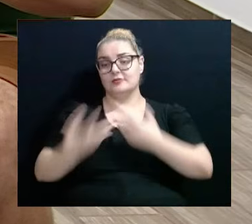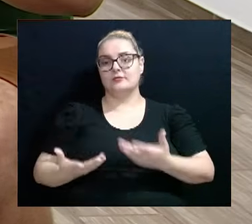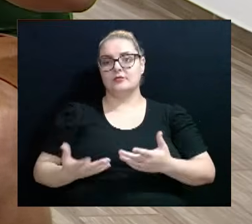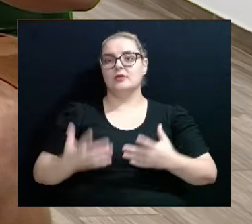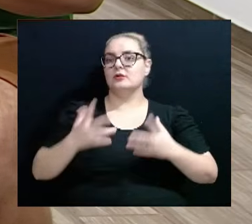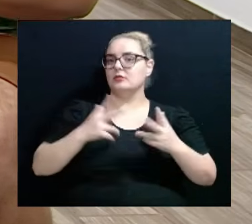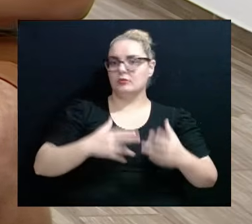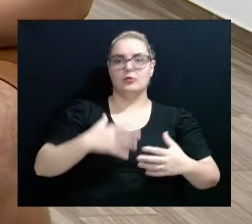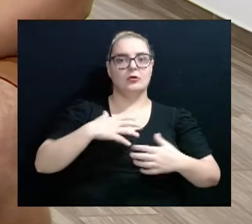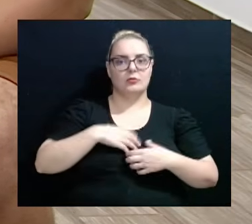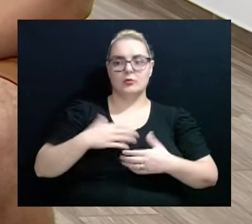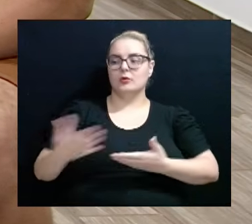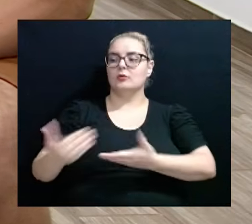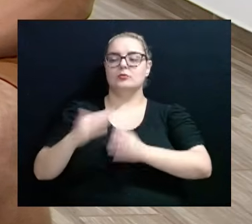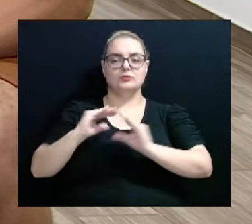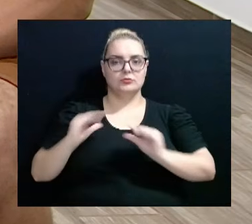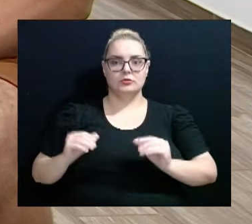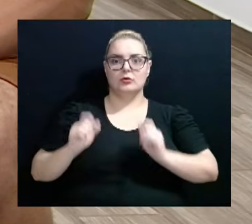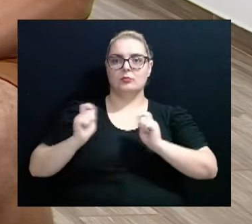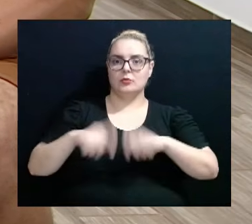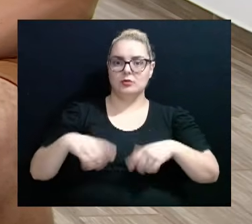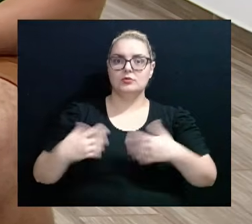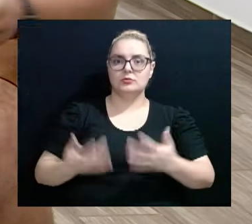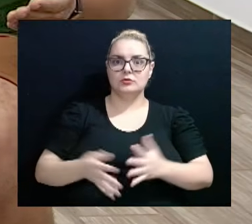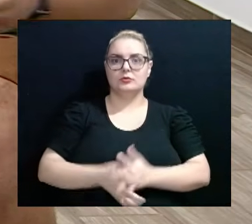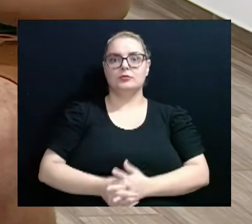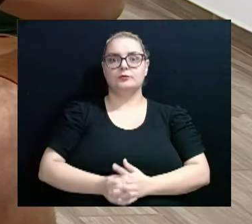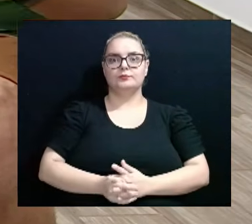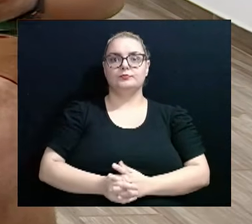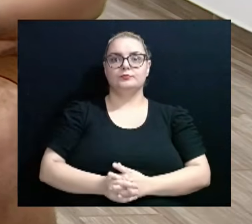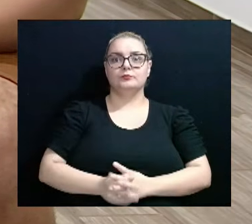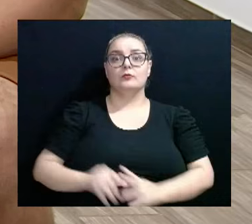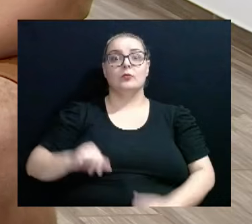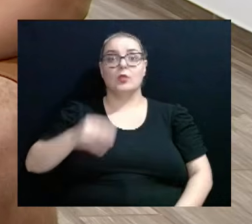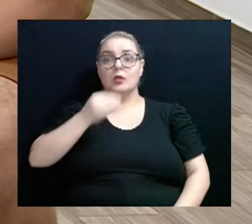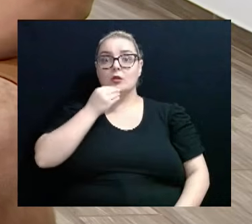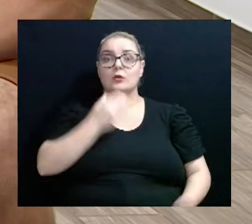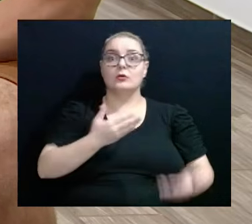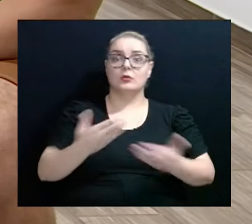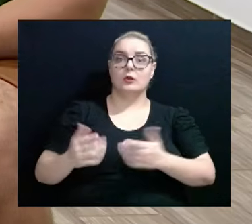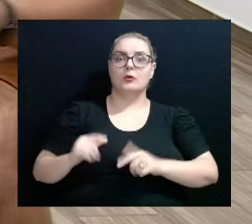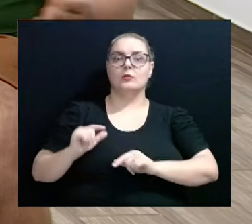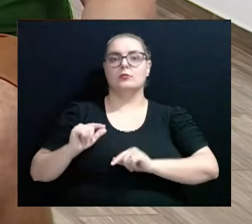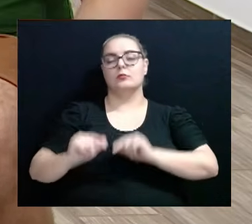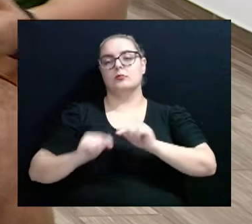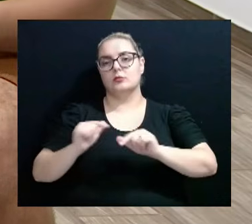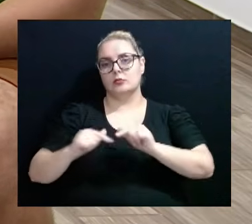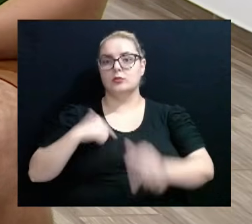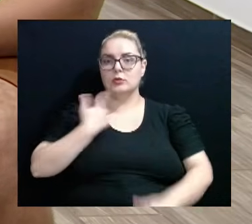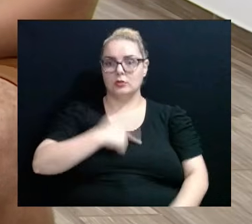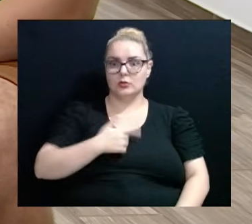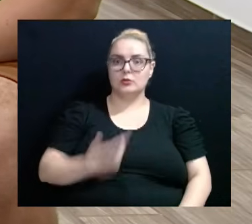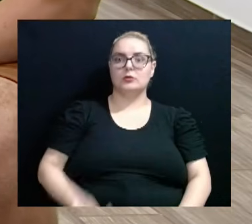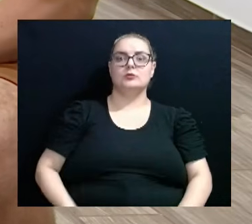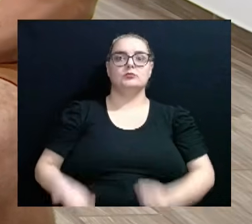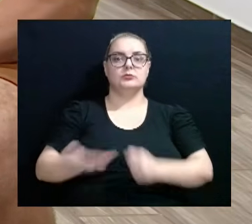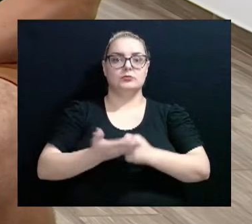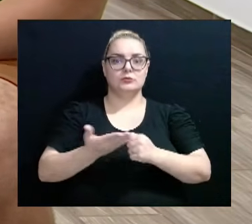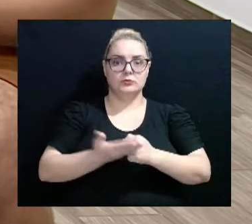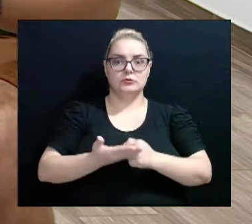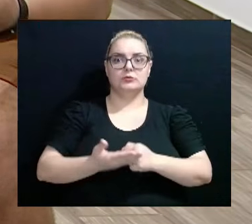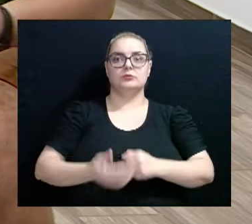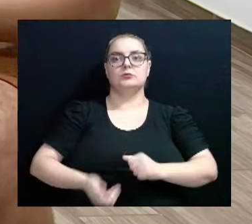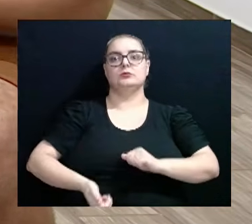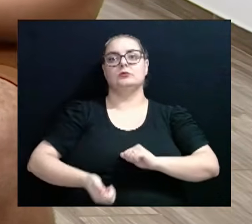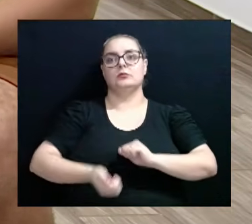tentando conciliar as agendas, né, de treinos, porque o Guarani tem diversas modalidades no futebol, desde a base até o profissional.